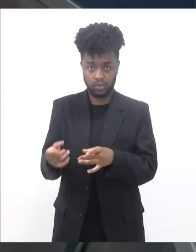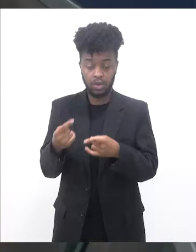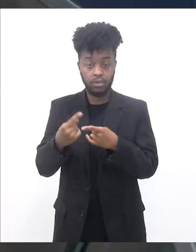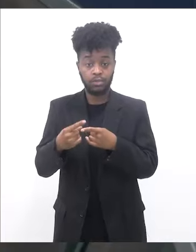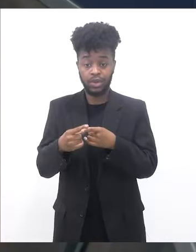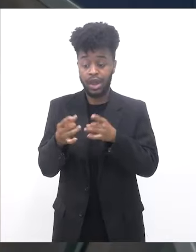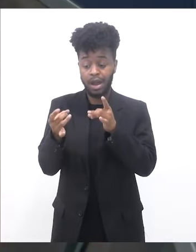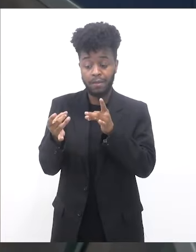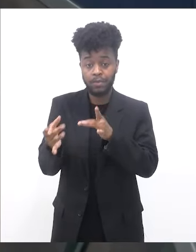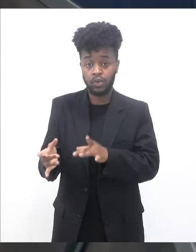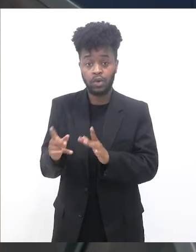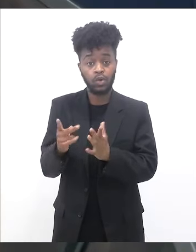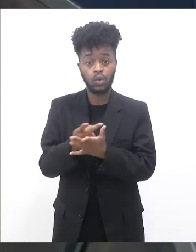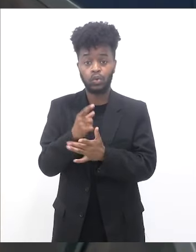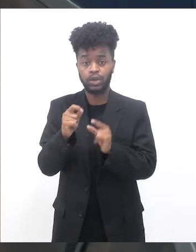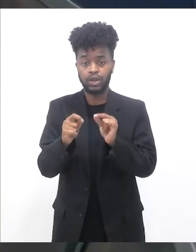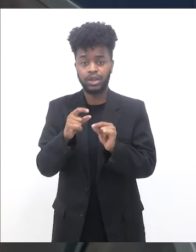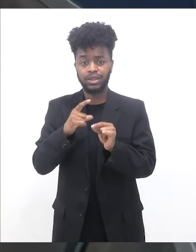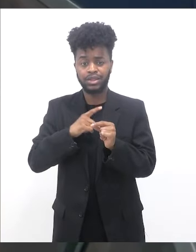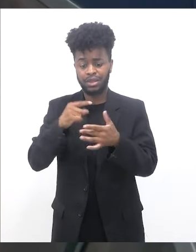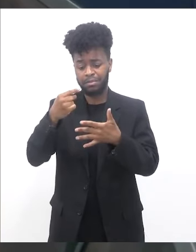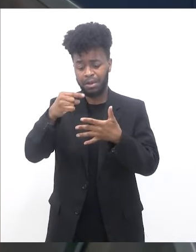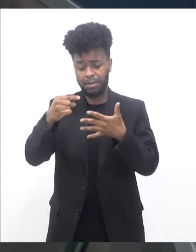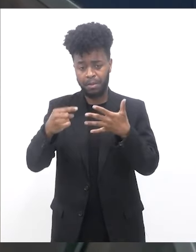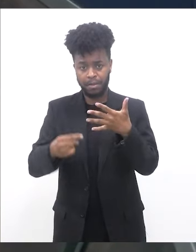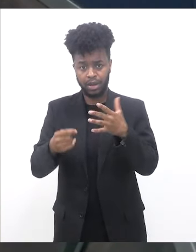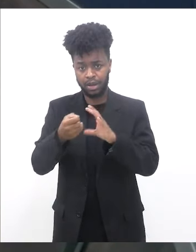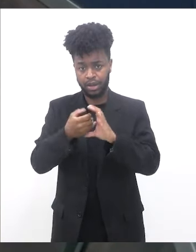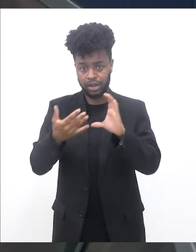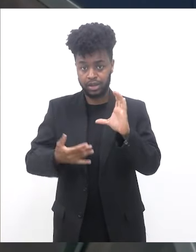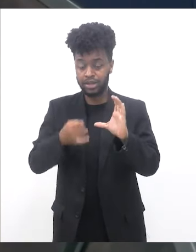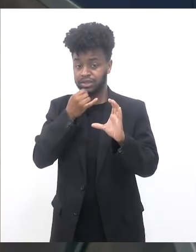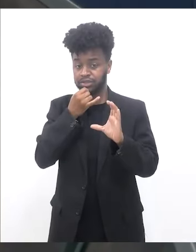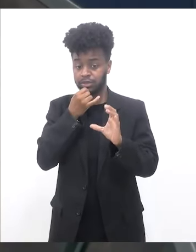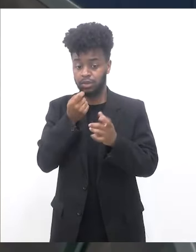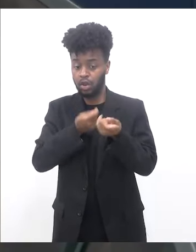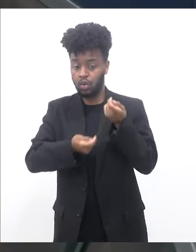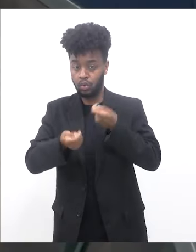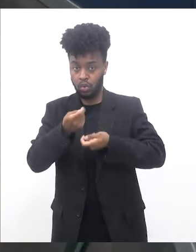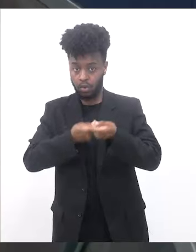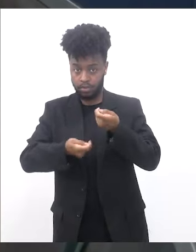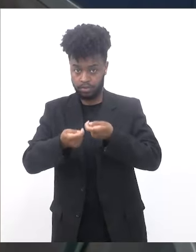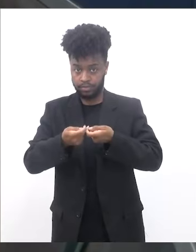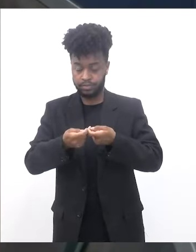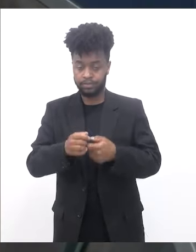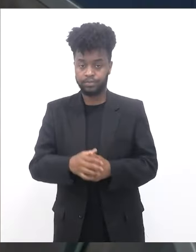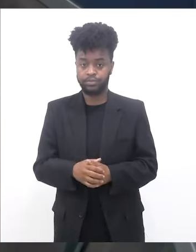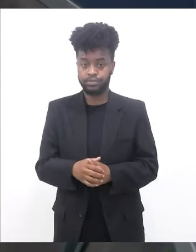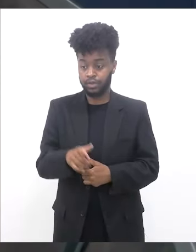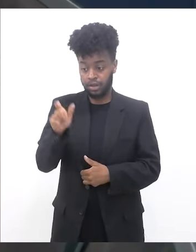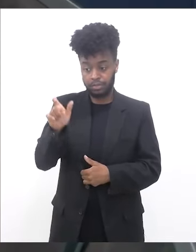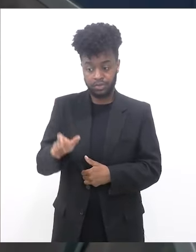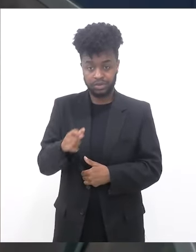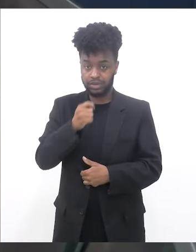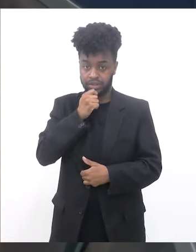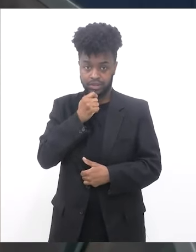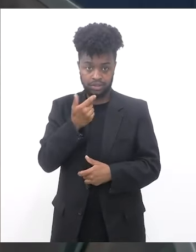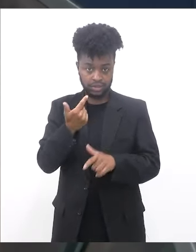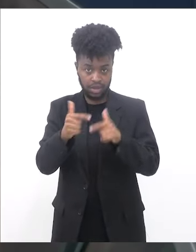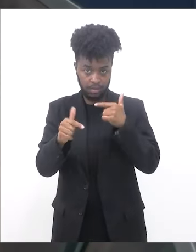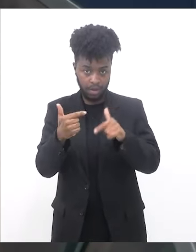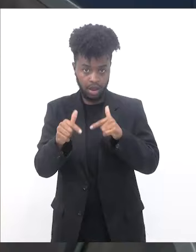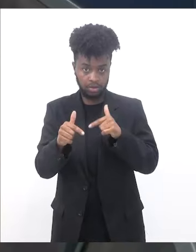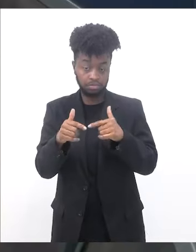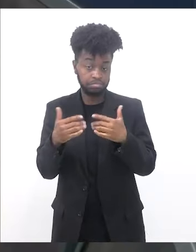porque o abandono ele gira em torno de um sem número de fatores. Por exemplo, questão econômica. O indivíduo está desempregado